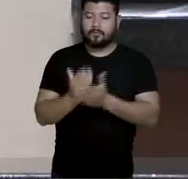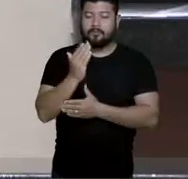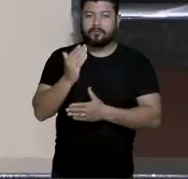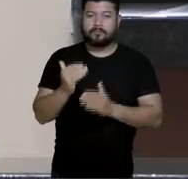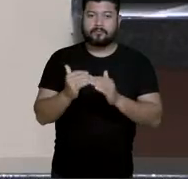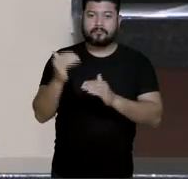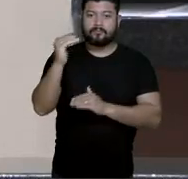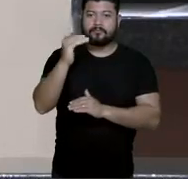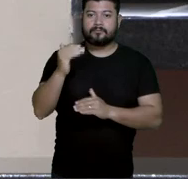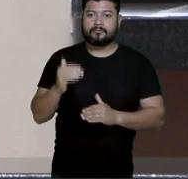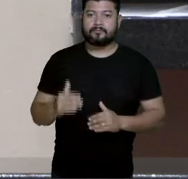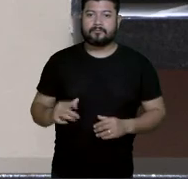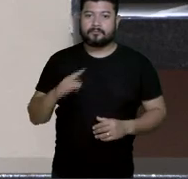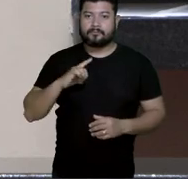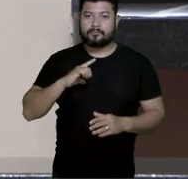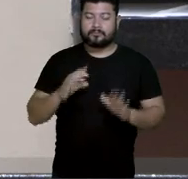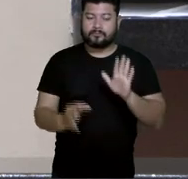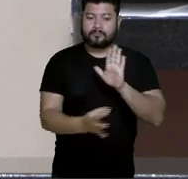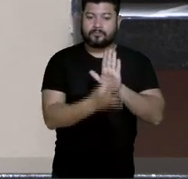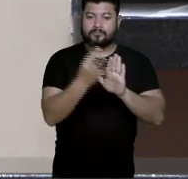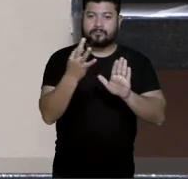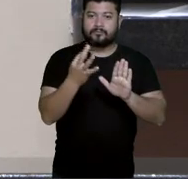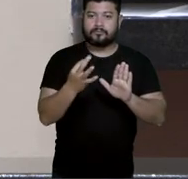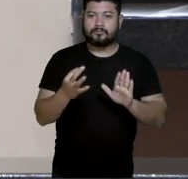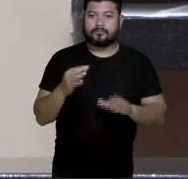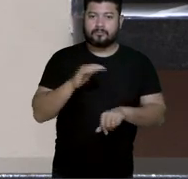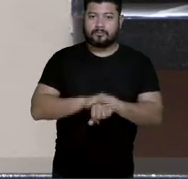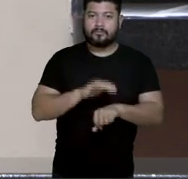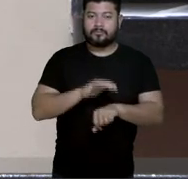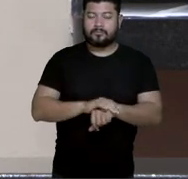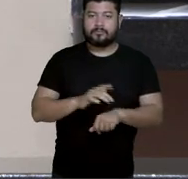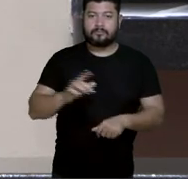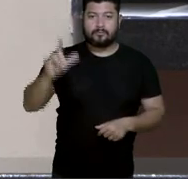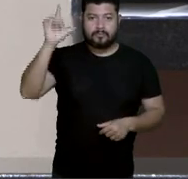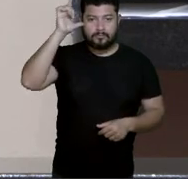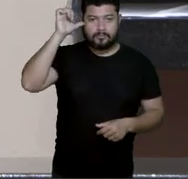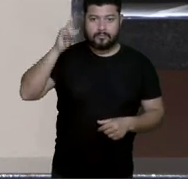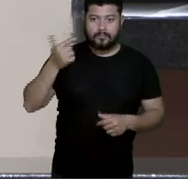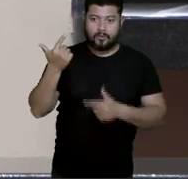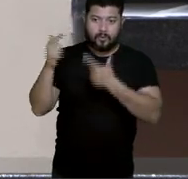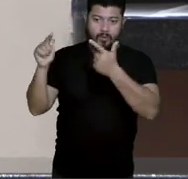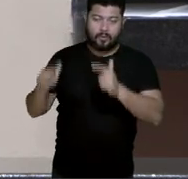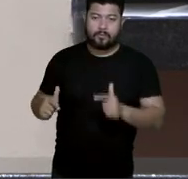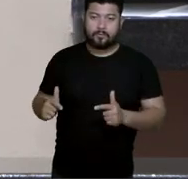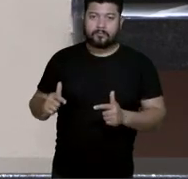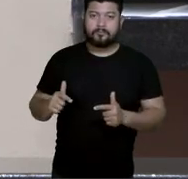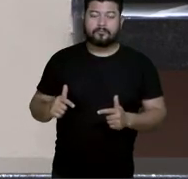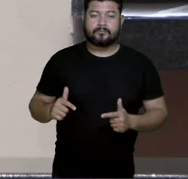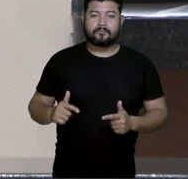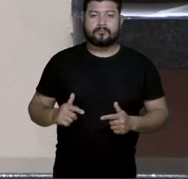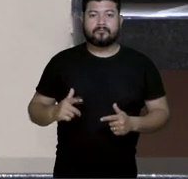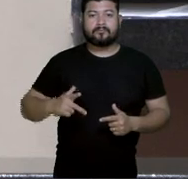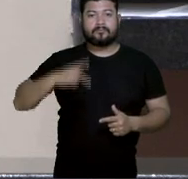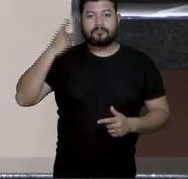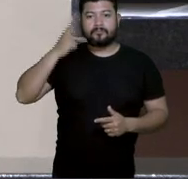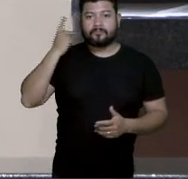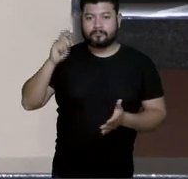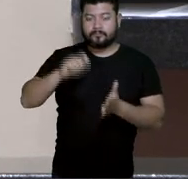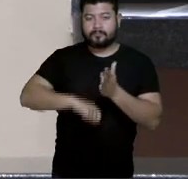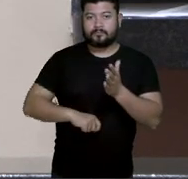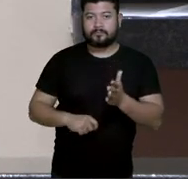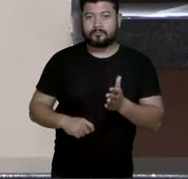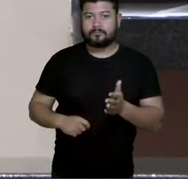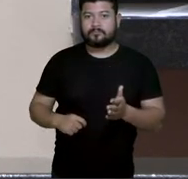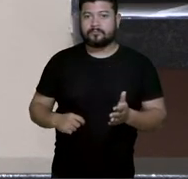Nós temos um destaque também, de autoria da deputada Luciane Carminati e outros. Os parlamentares que subscrevem,